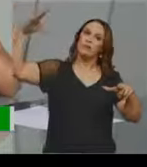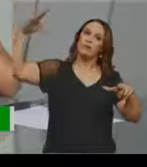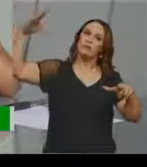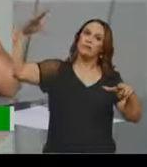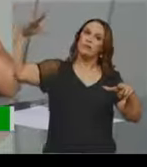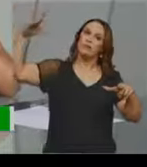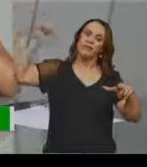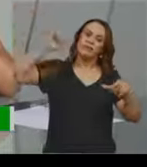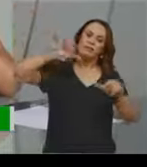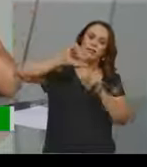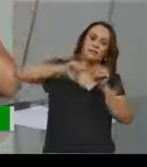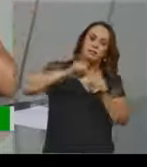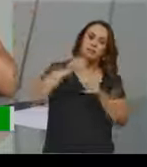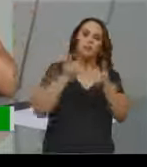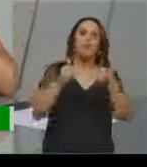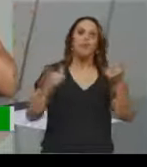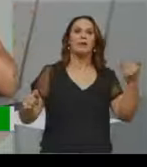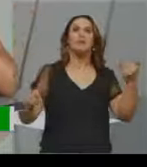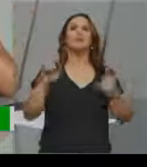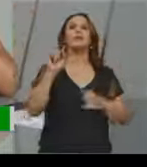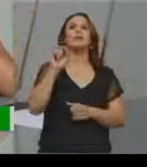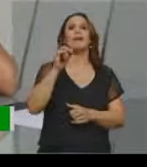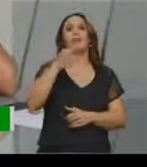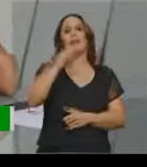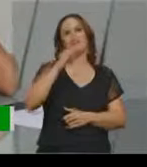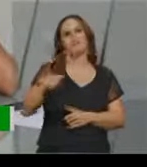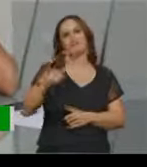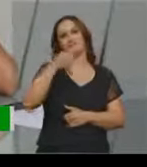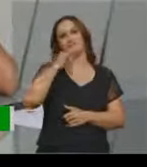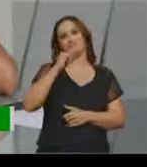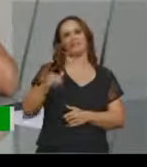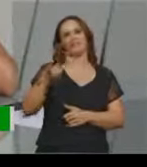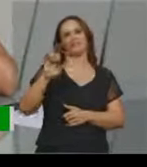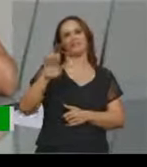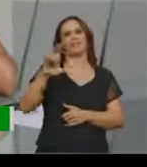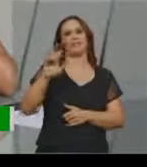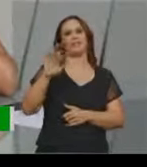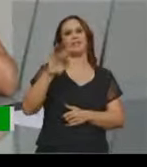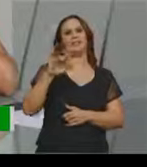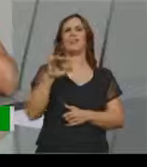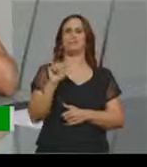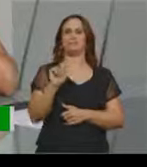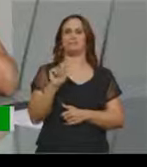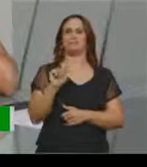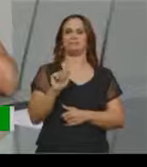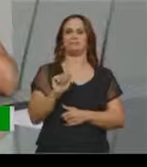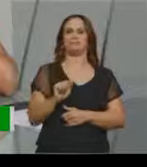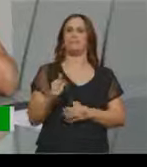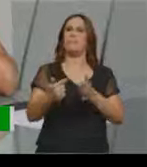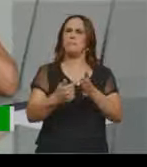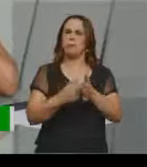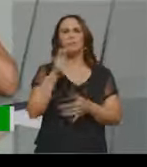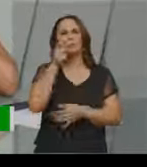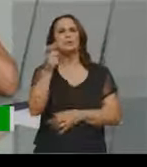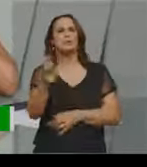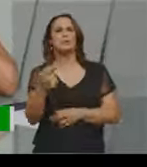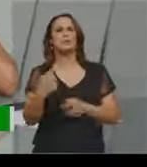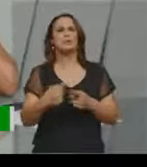tecnológico. É interessante eu achei interessante a pergunta, porque a gente pode pensar no